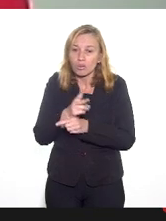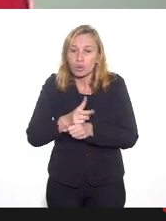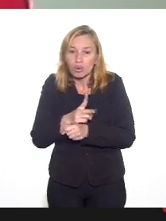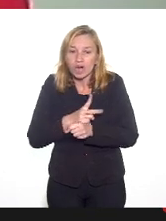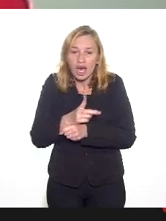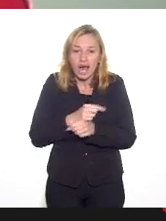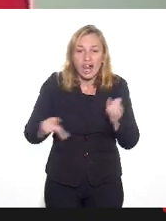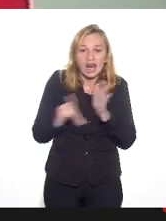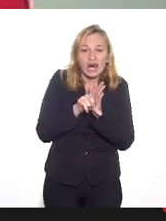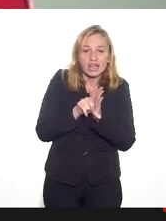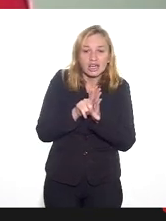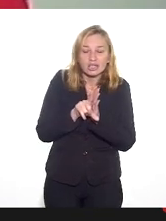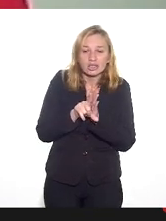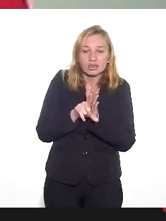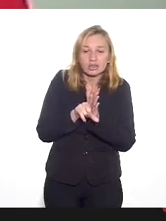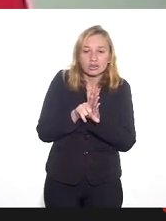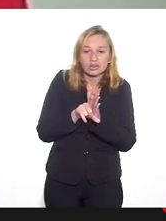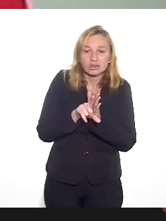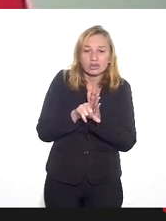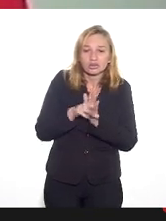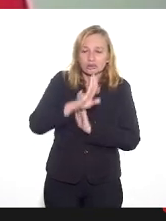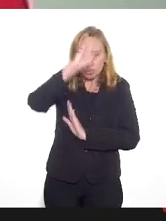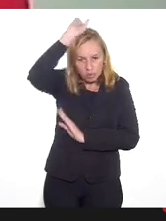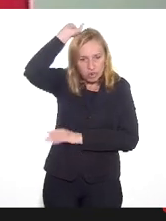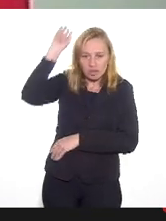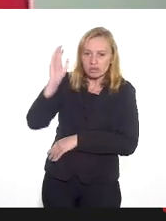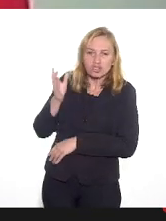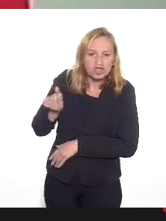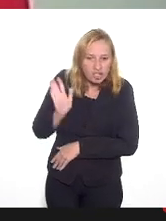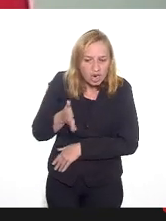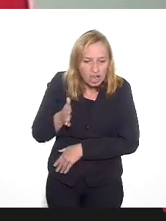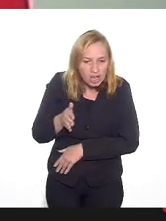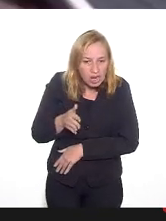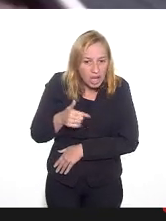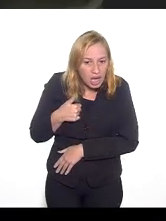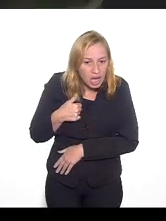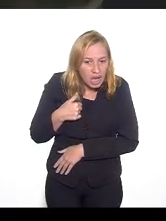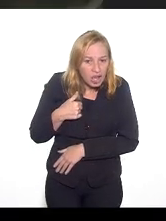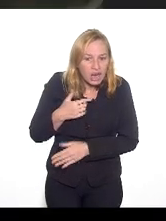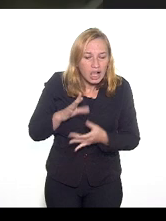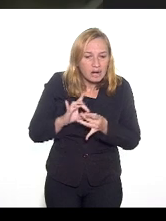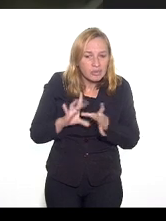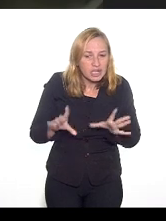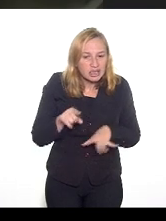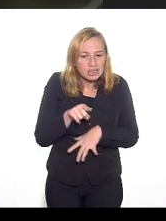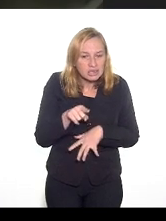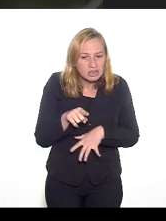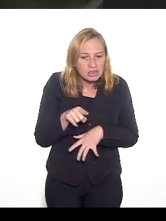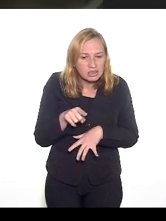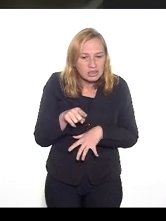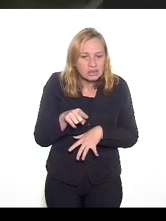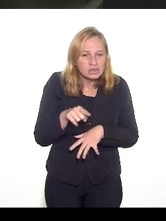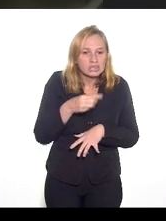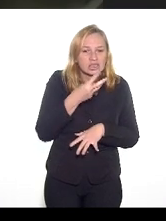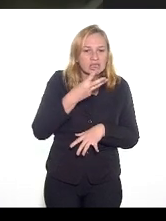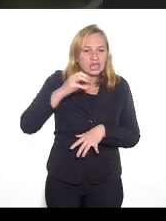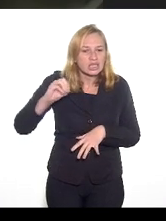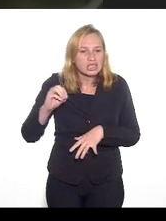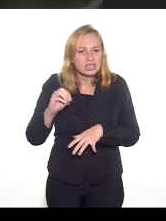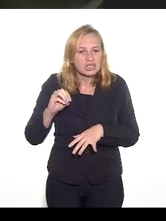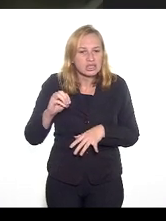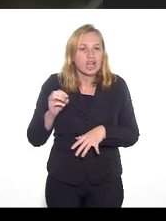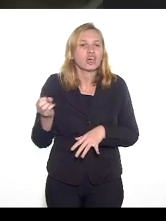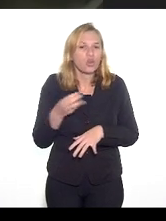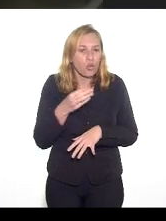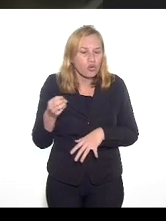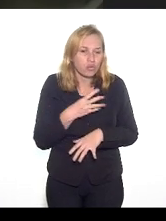bombeiro temporário. Nós já podemos dizer, deputado? Oi? Não, aqui a autorização. Eu acho que já foi. De 300, ele é